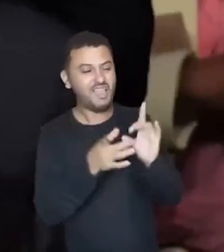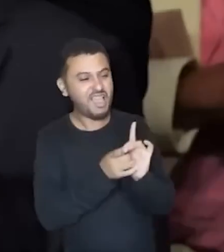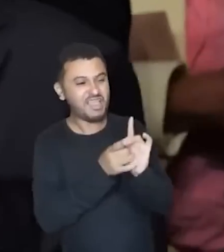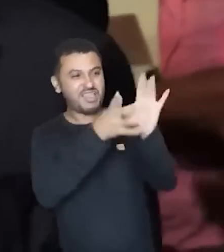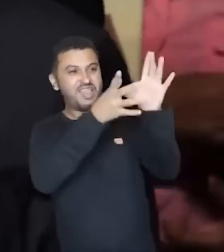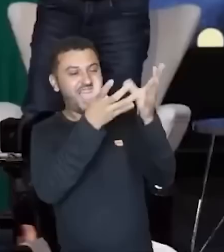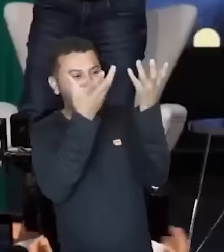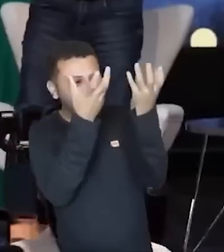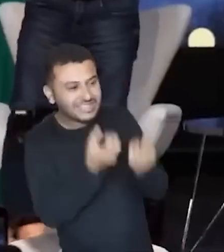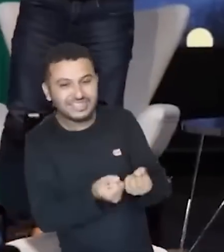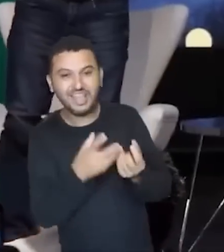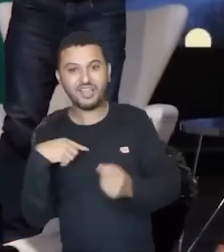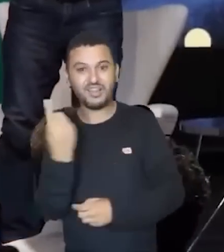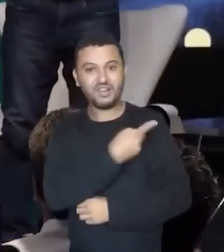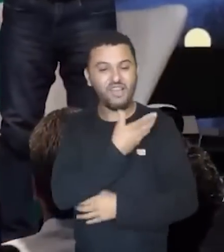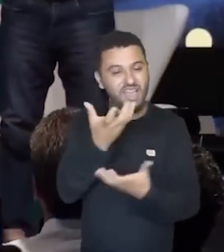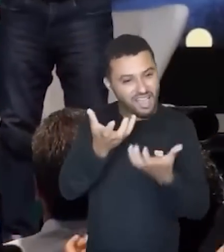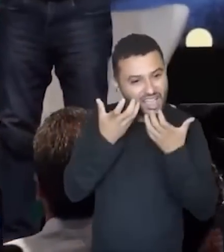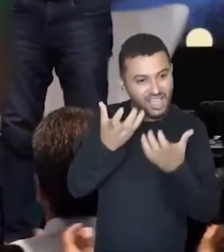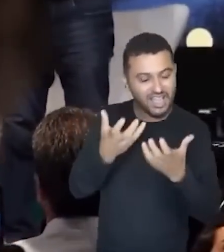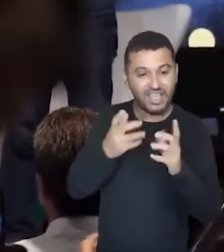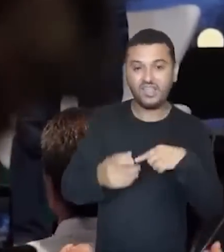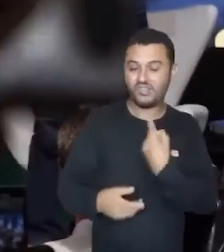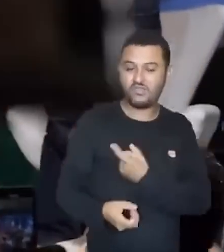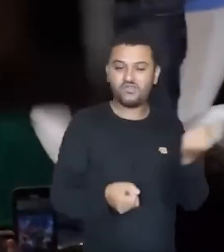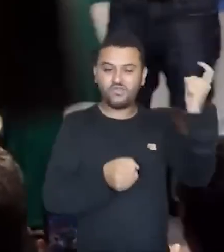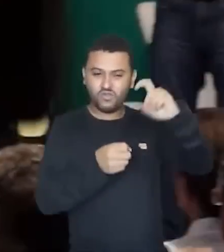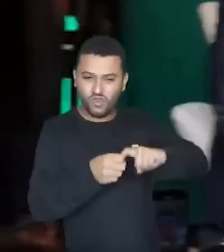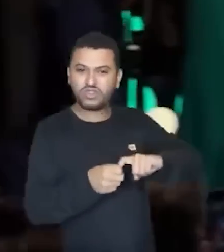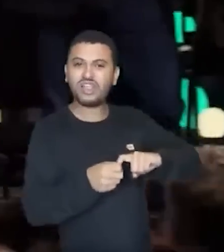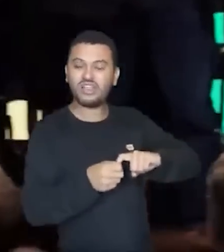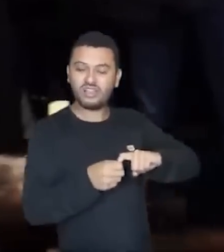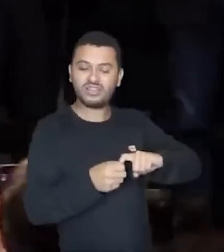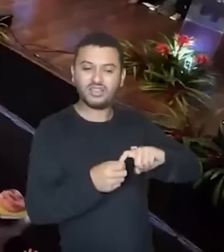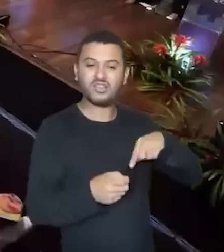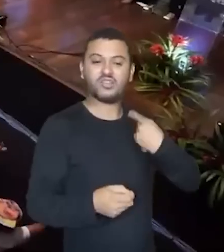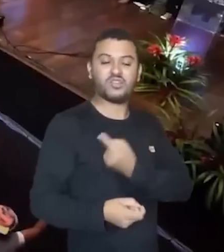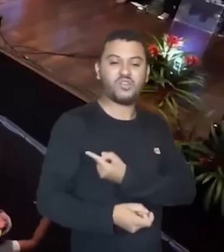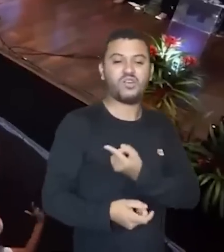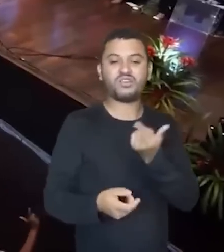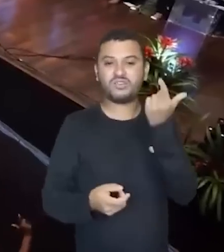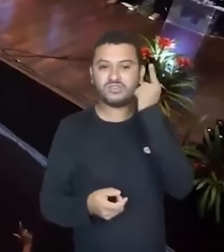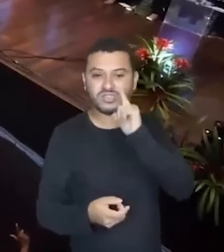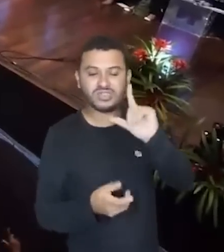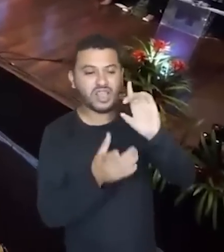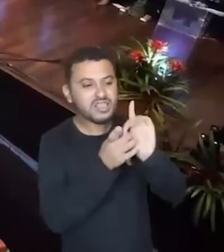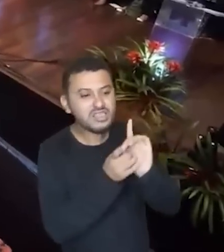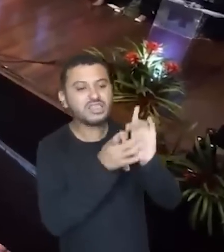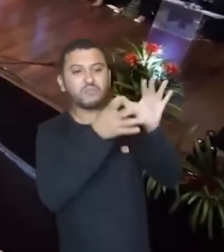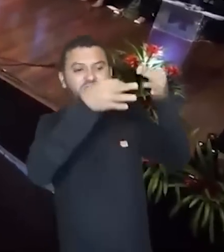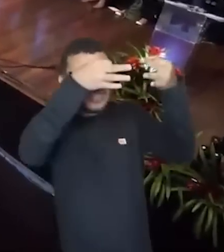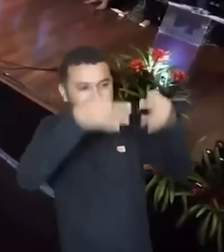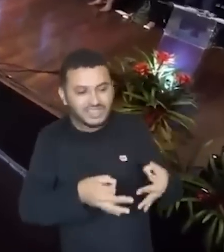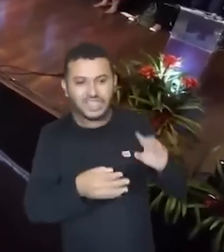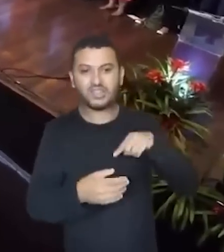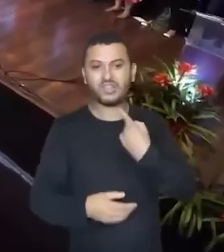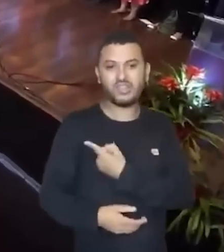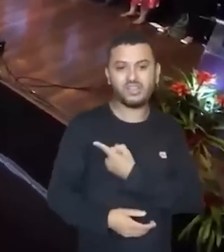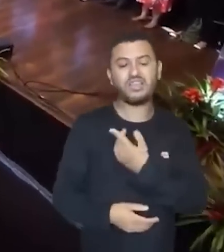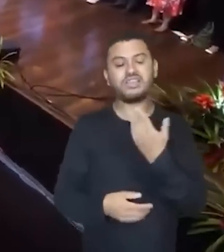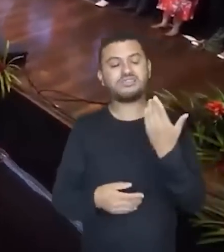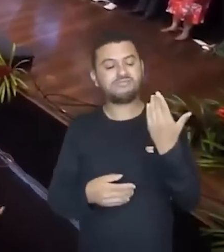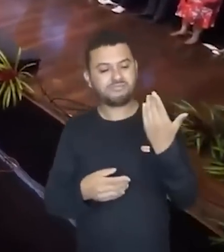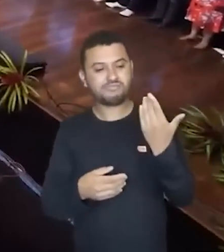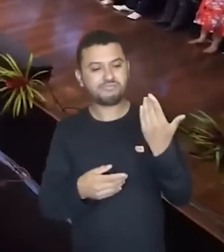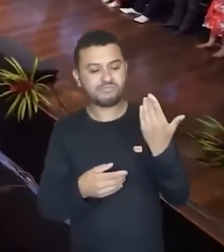mais pobres, e nós voltamos para recuperar a democracia em toda a sua essência. Um beijo